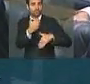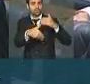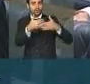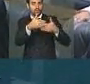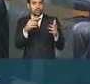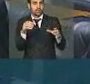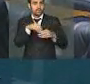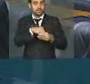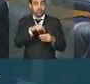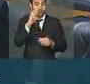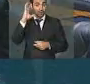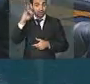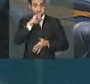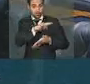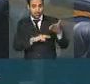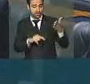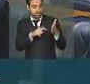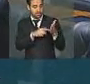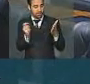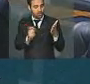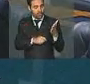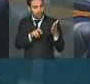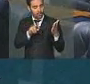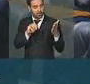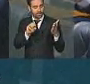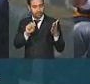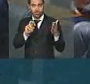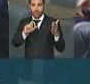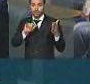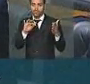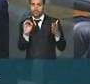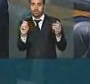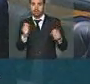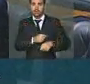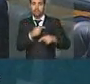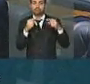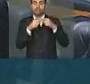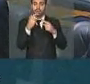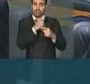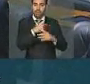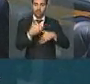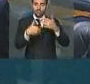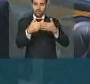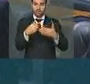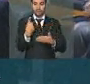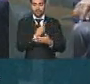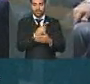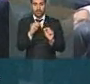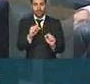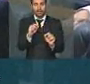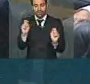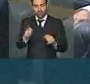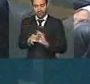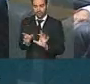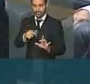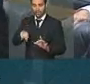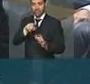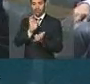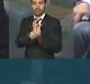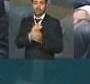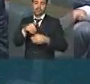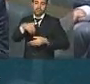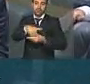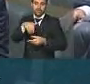nessa resolução que pode constituir um avanço importante para que a gente destranque a pauta do